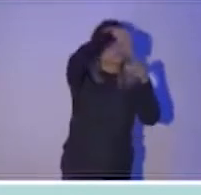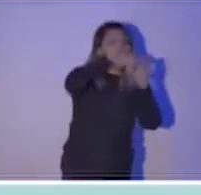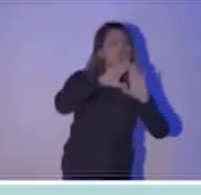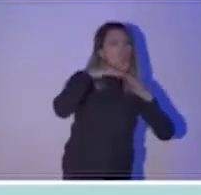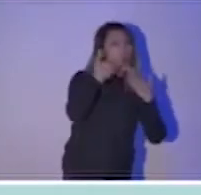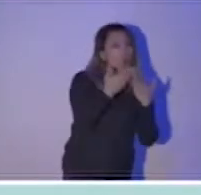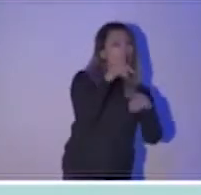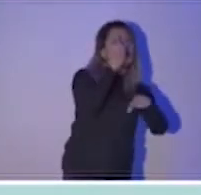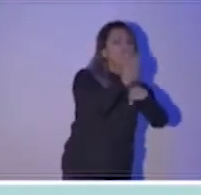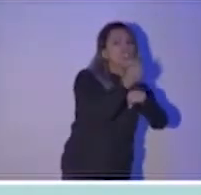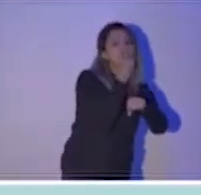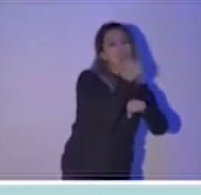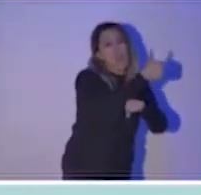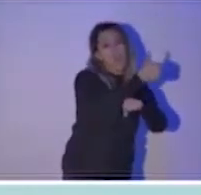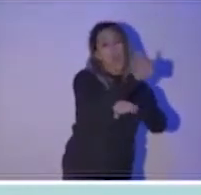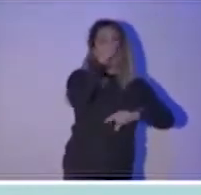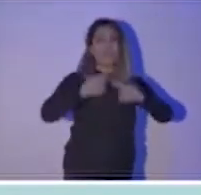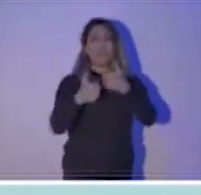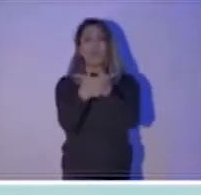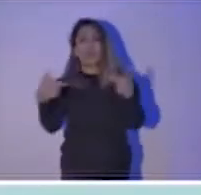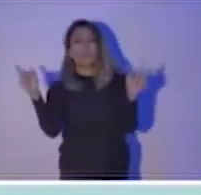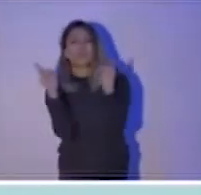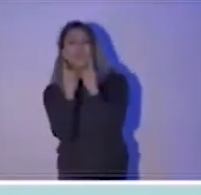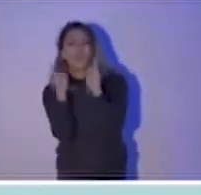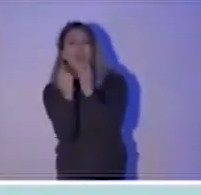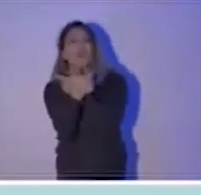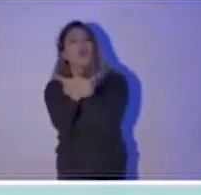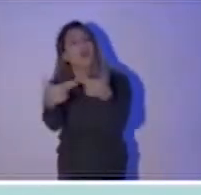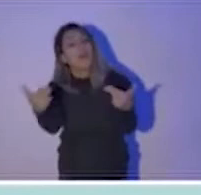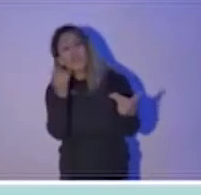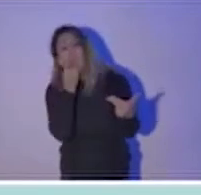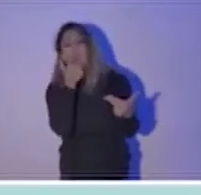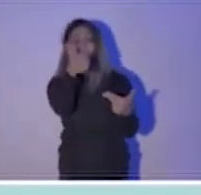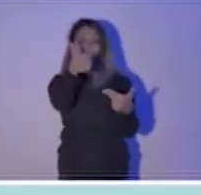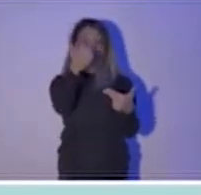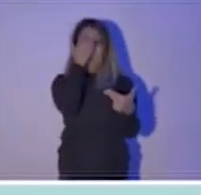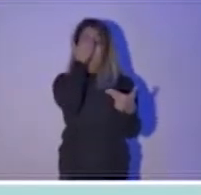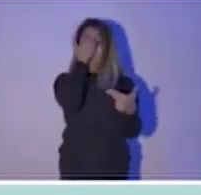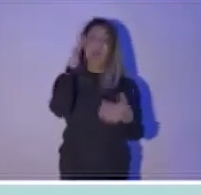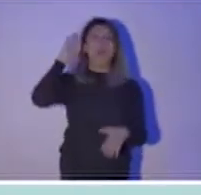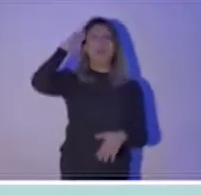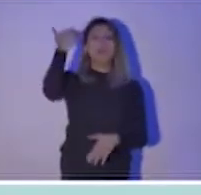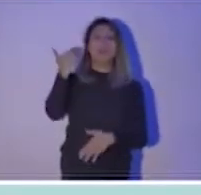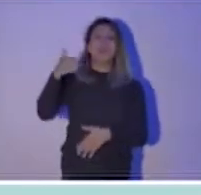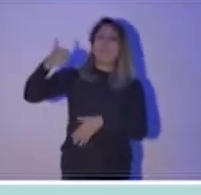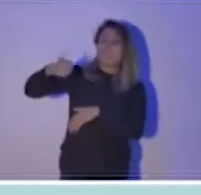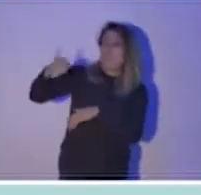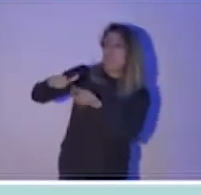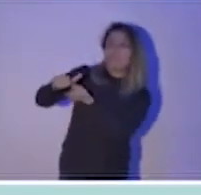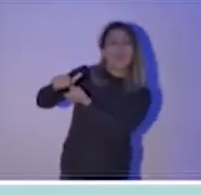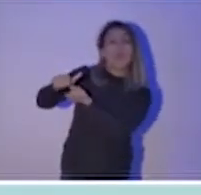um bom material didático, eles também precisam entender que a avaliação não é a faca no pescoço, mas ela